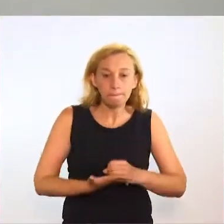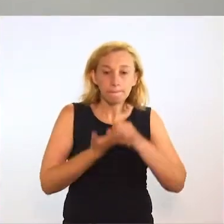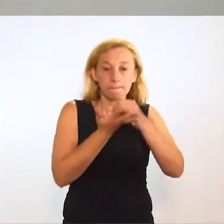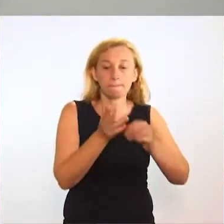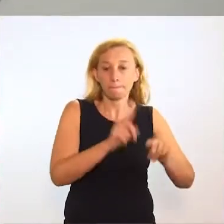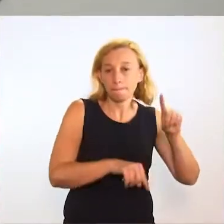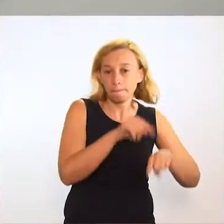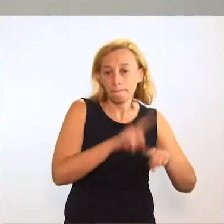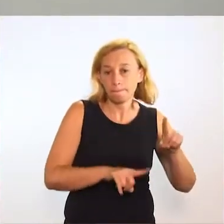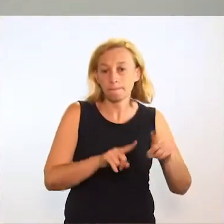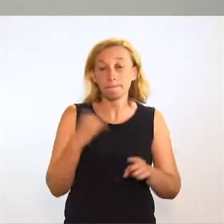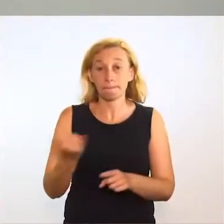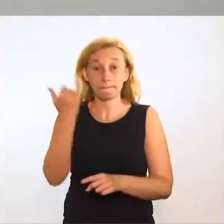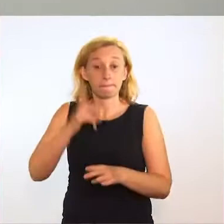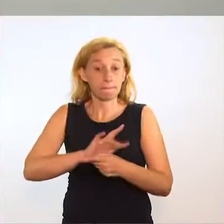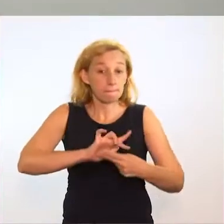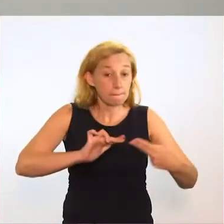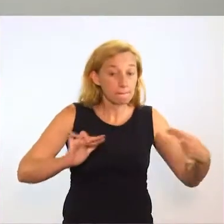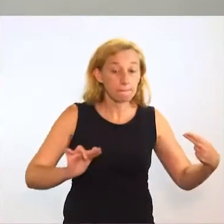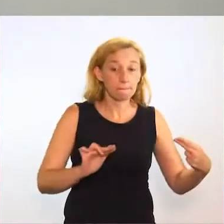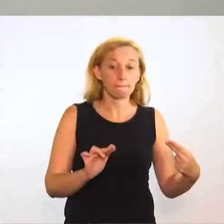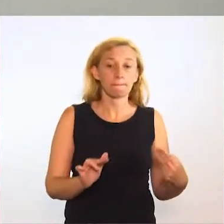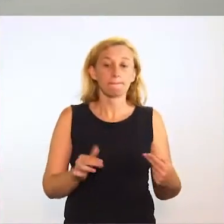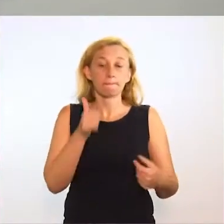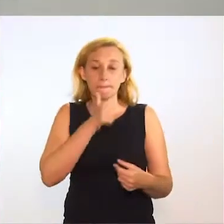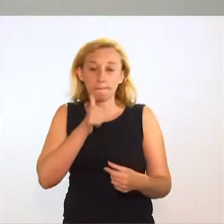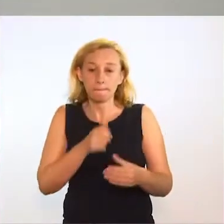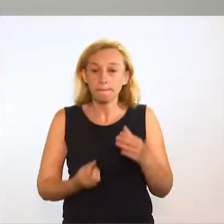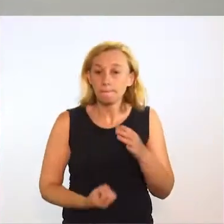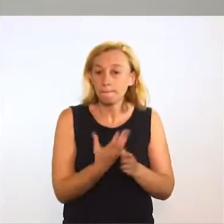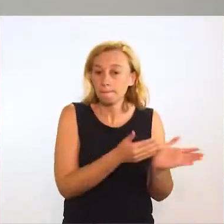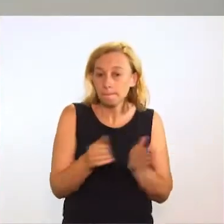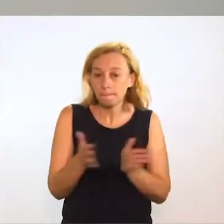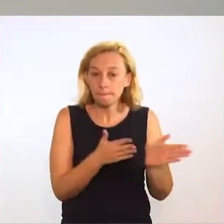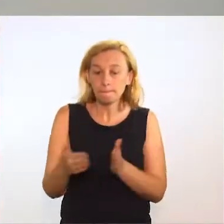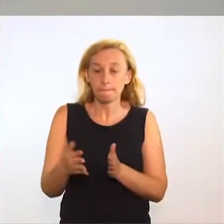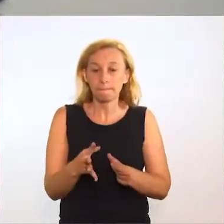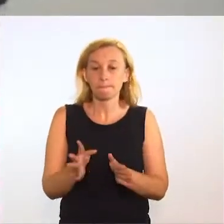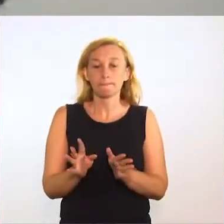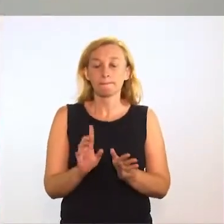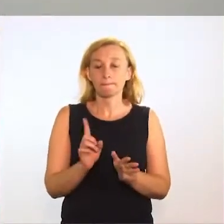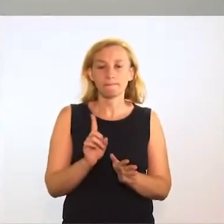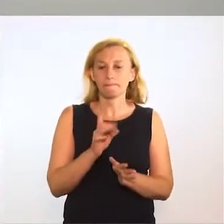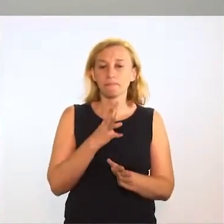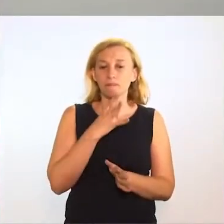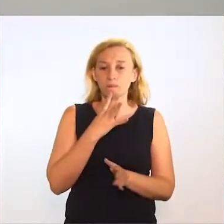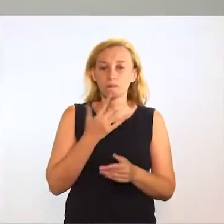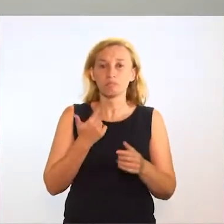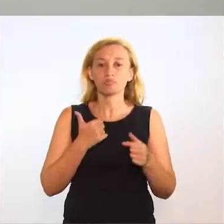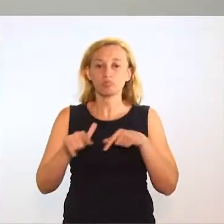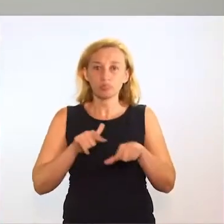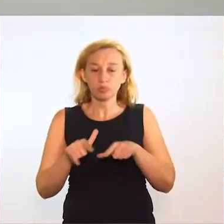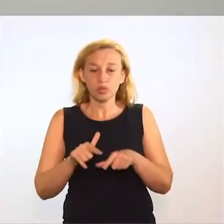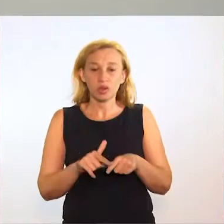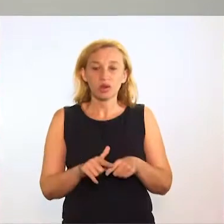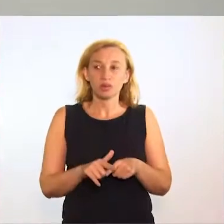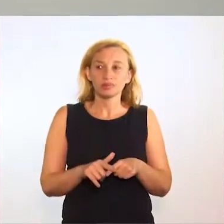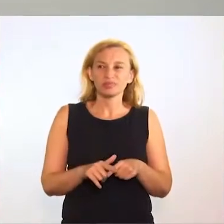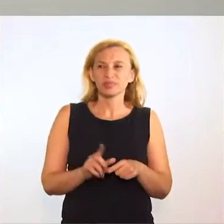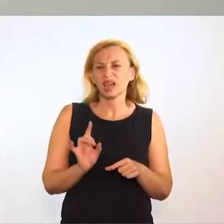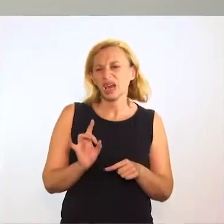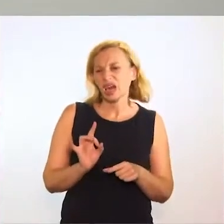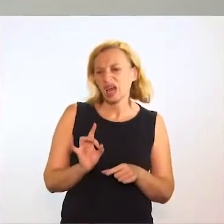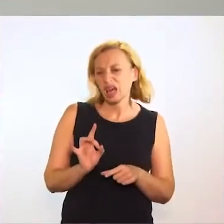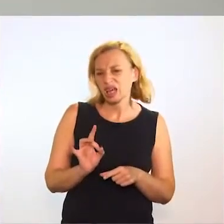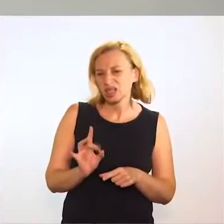sustentável, ela é importante por vários fatores, né? Porque as mulheres que produzem manualmente, hoje elas não têm reconhecimento do seu trabalho, né?